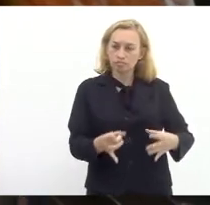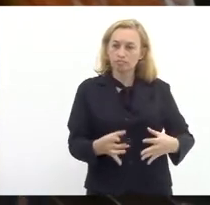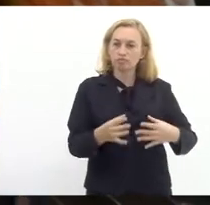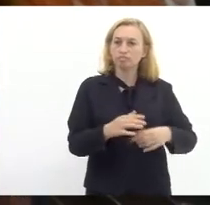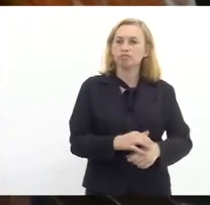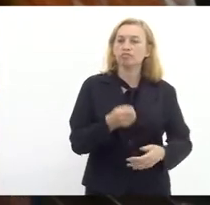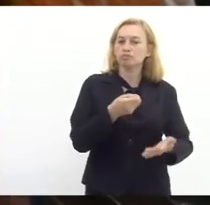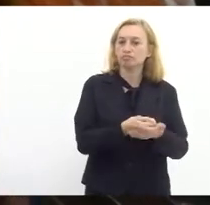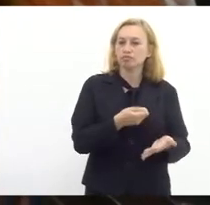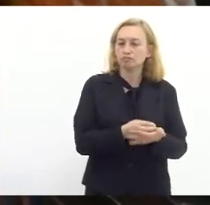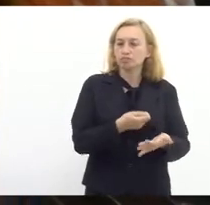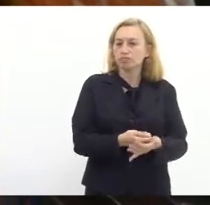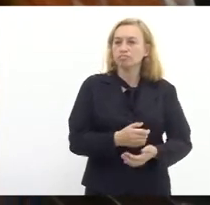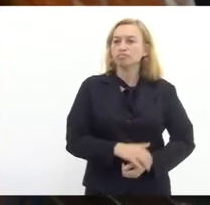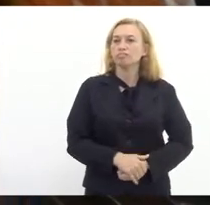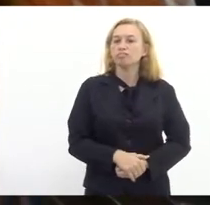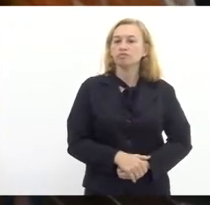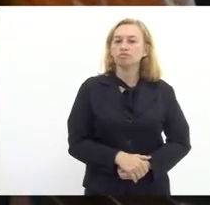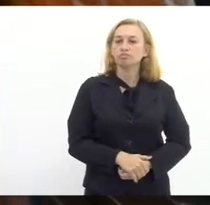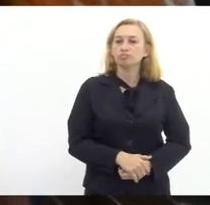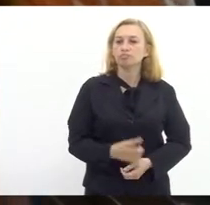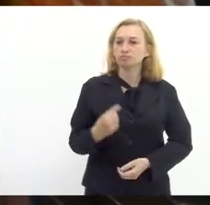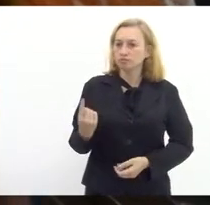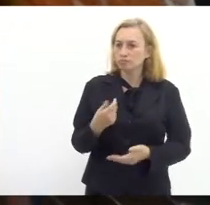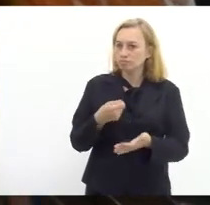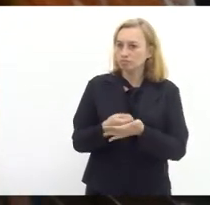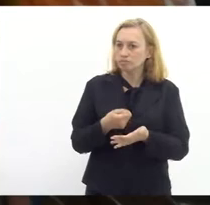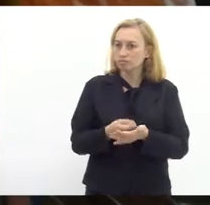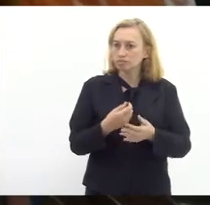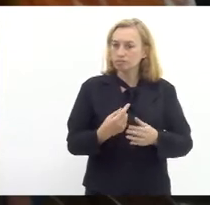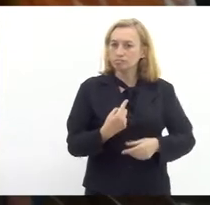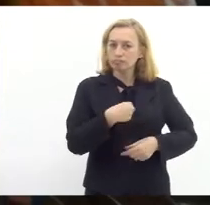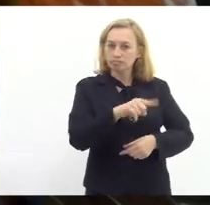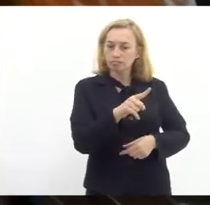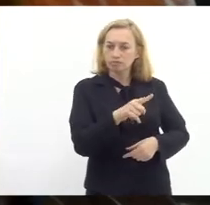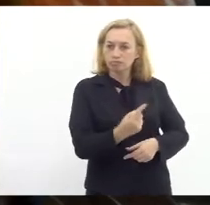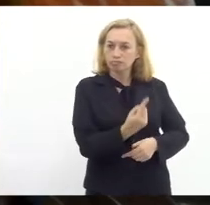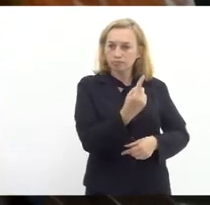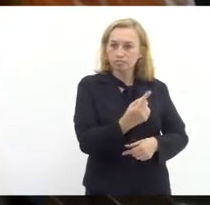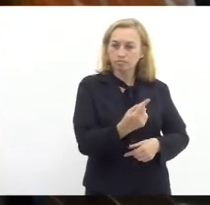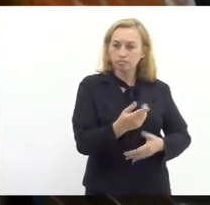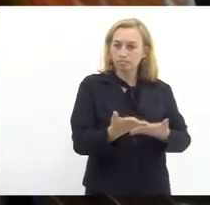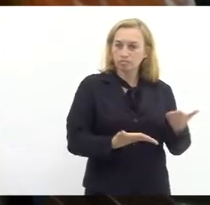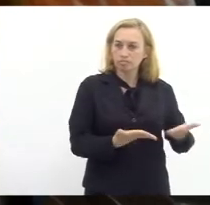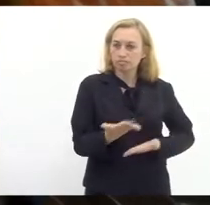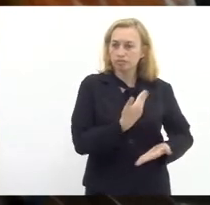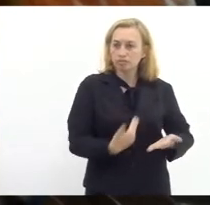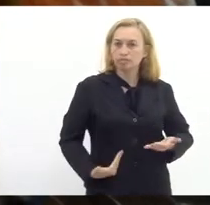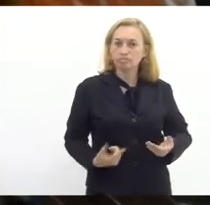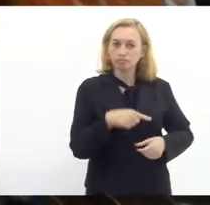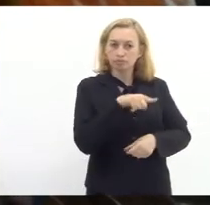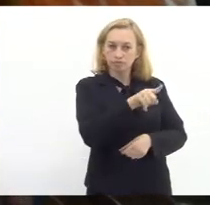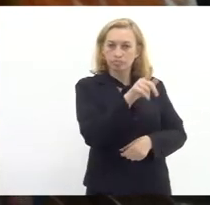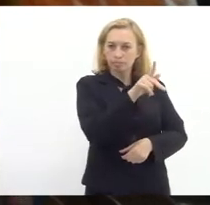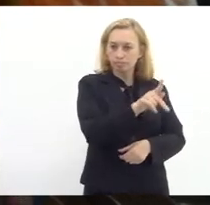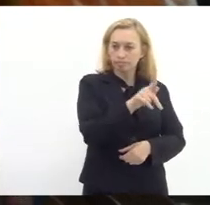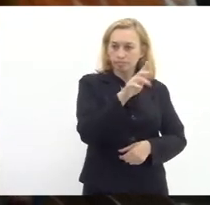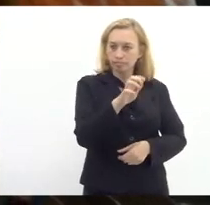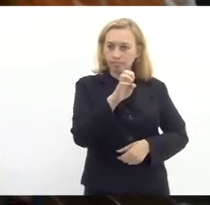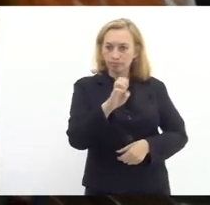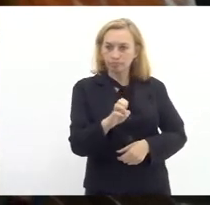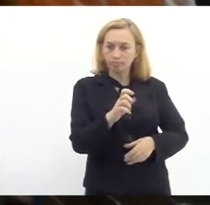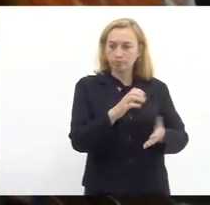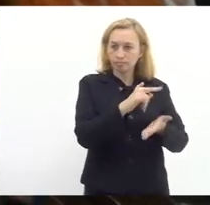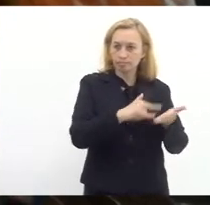e a gente é obrigado a colocar um servidor lá, residente na PGE, mas é um documento